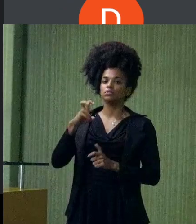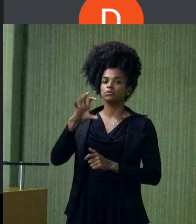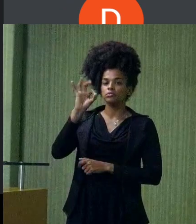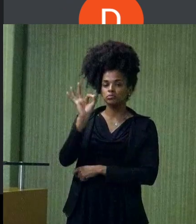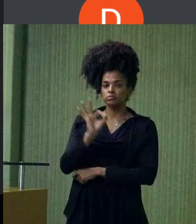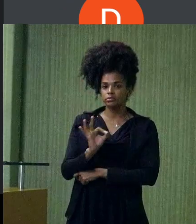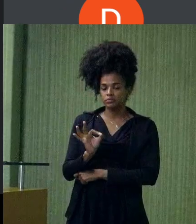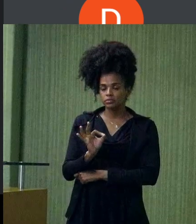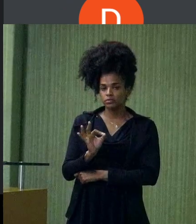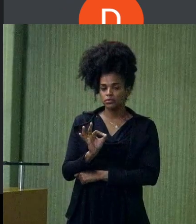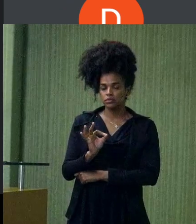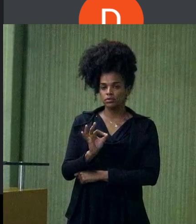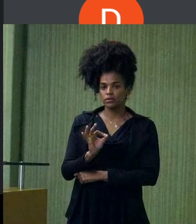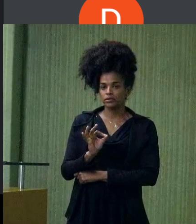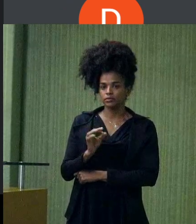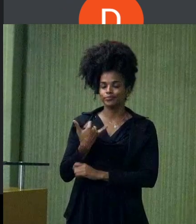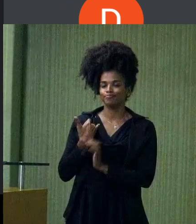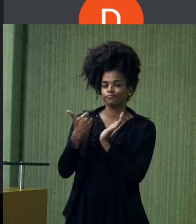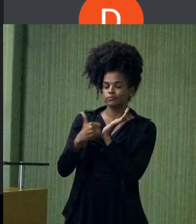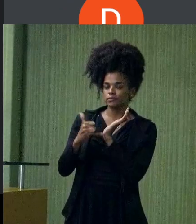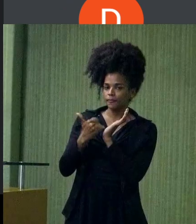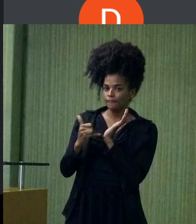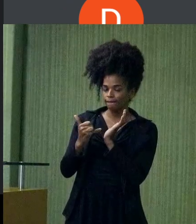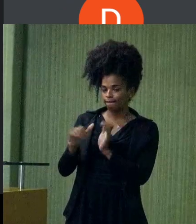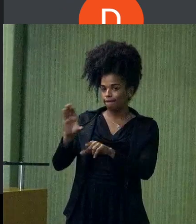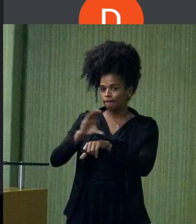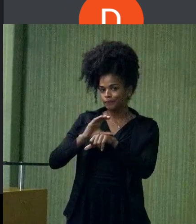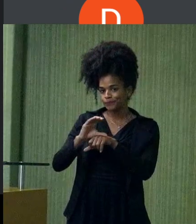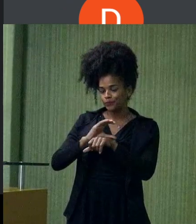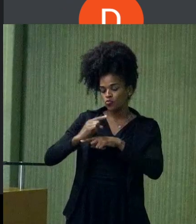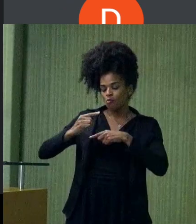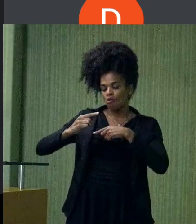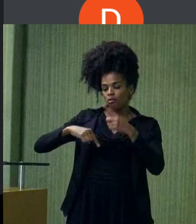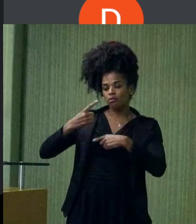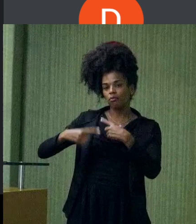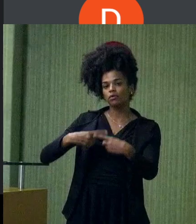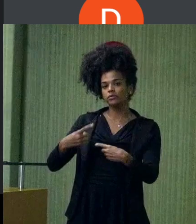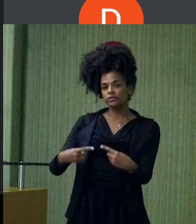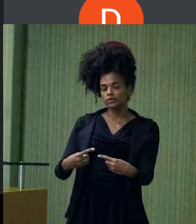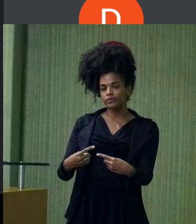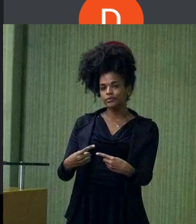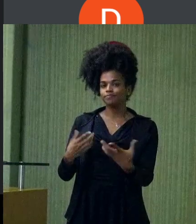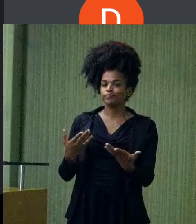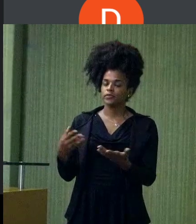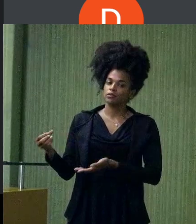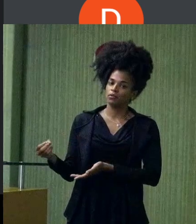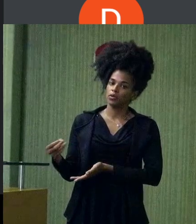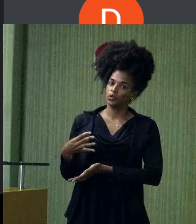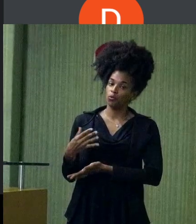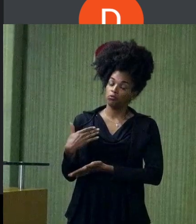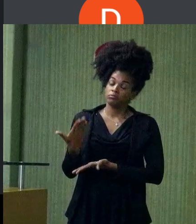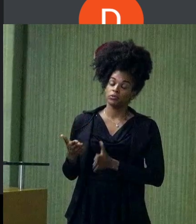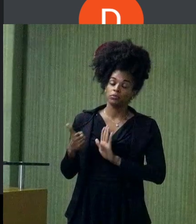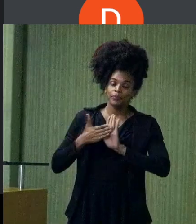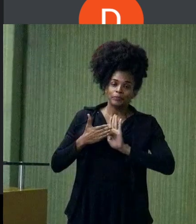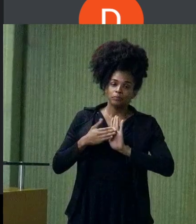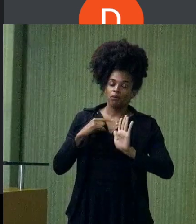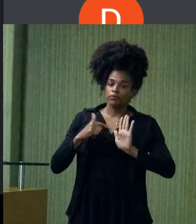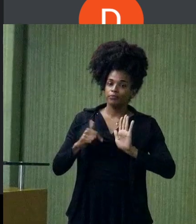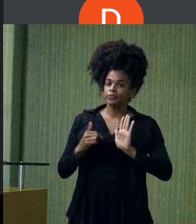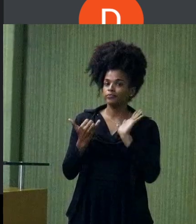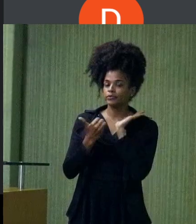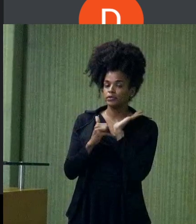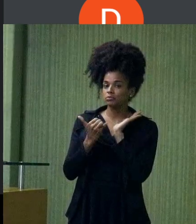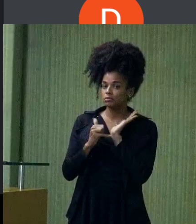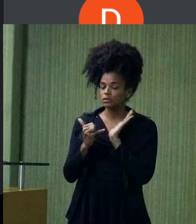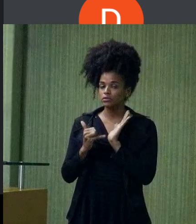50% as matrículas nos cursos subsequentes Isso é uma novidade o atual plano não fala eh das matrículas